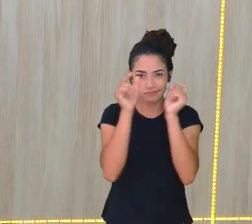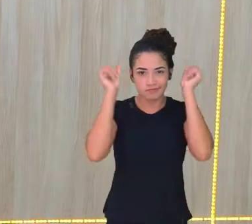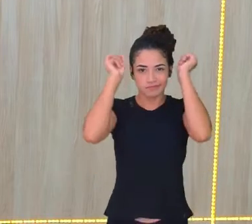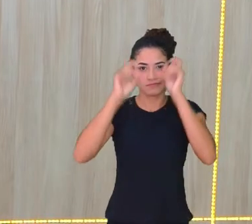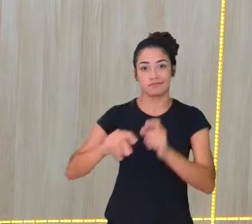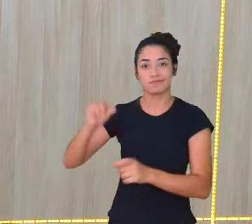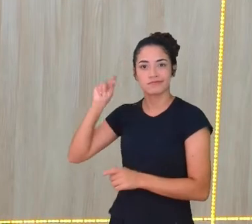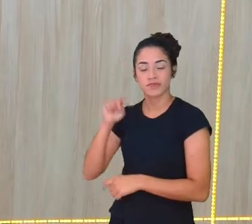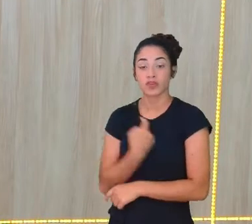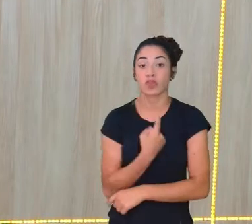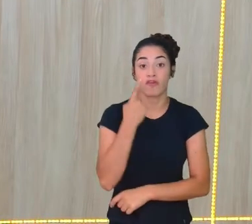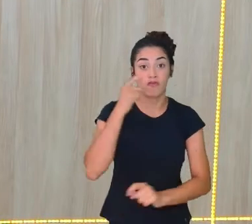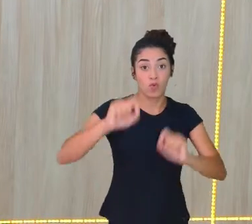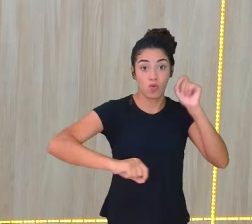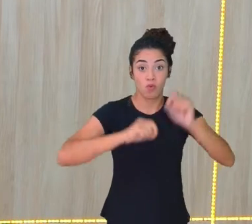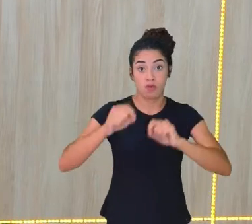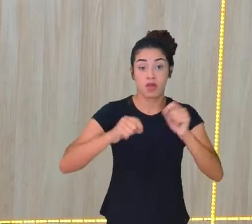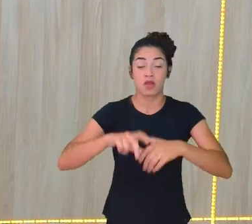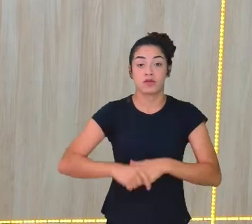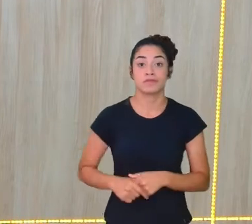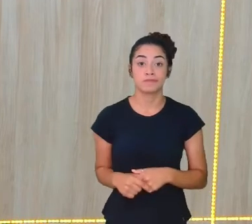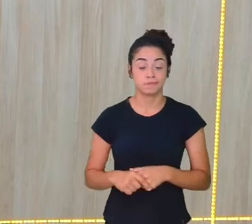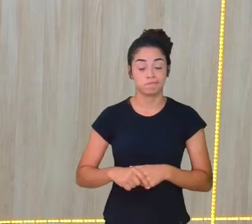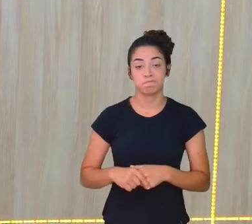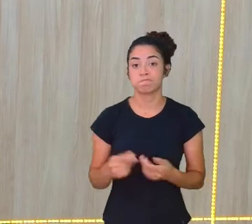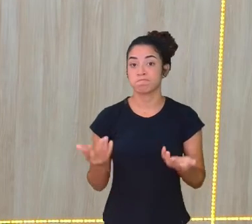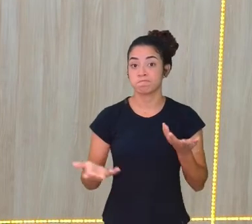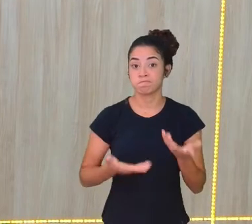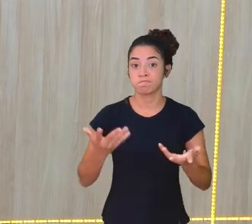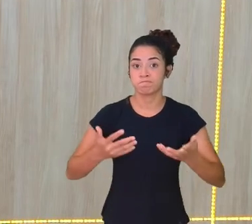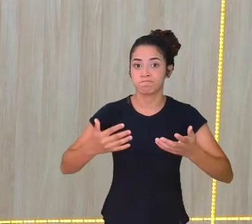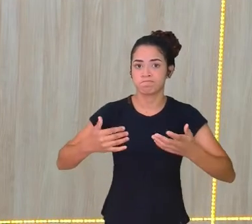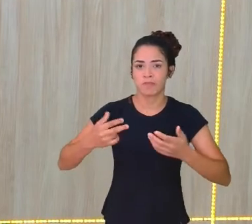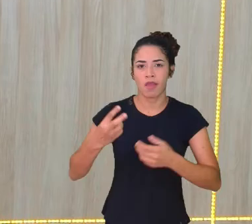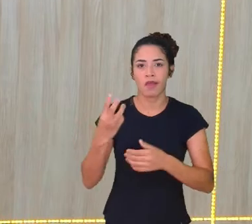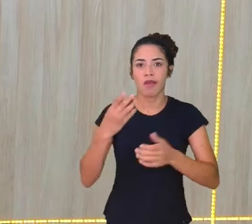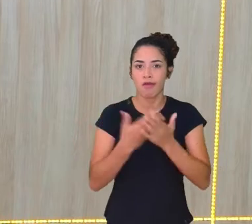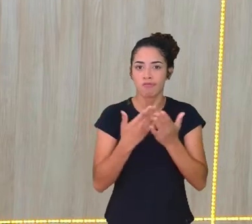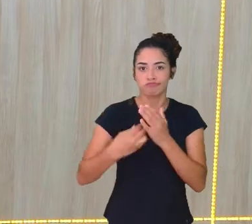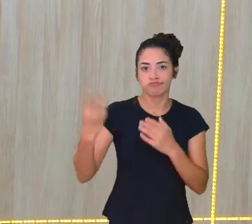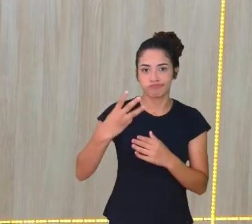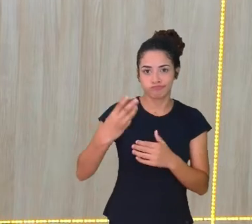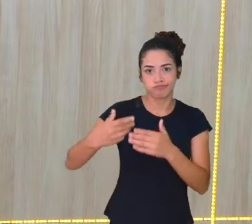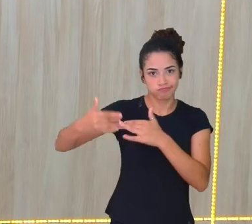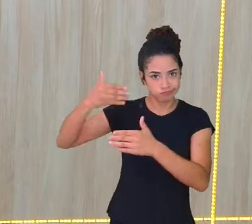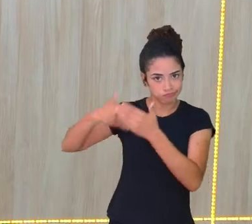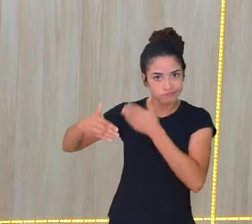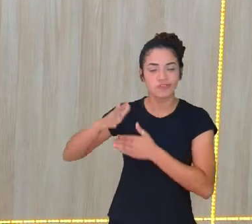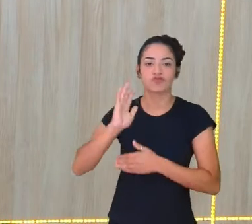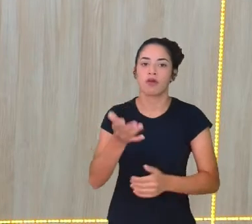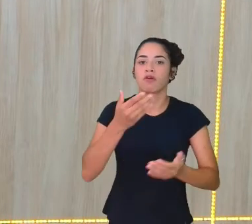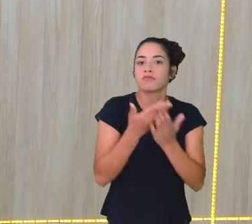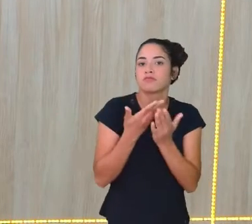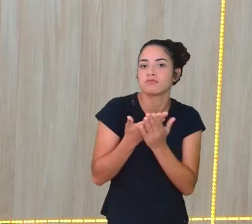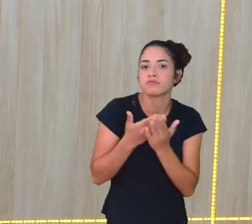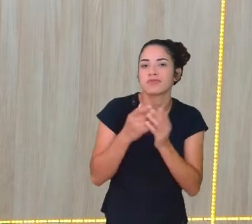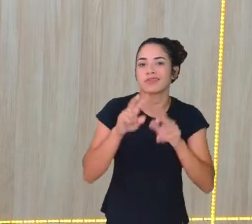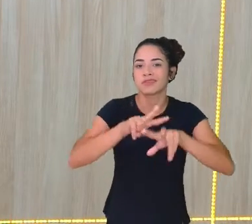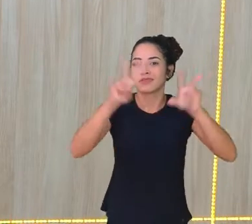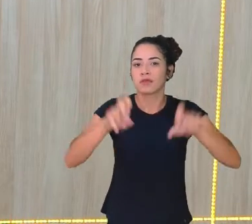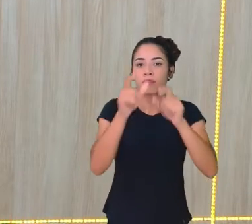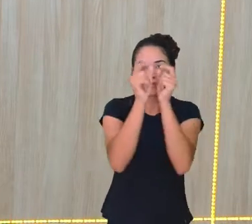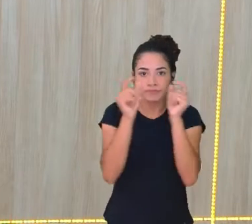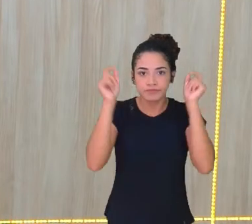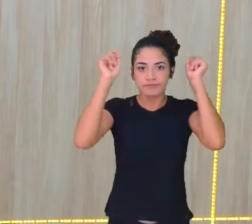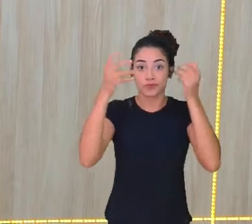gente viu, né, ao longo dessas 3 aulas anteriores, né, que a gente vem estudando a Grécia, hoje nossa 4ª